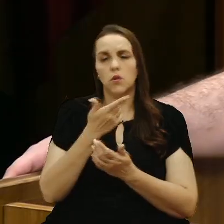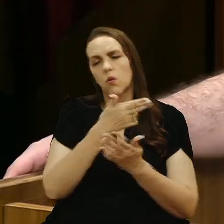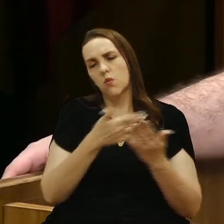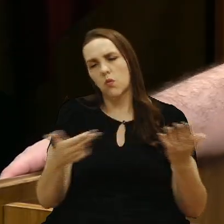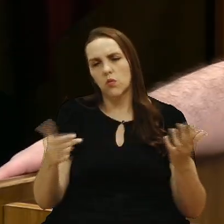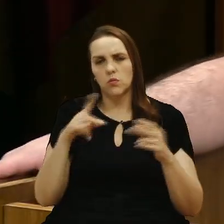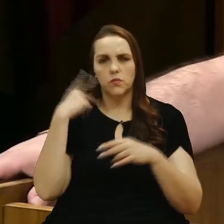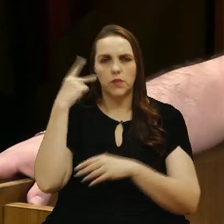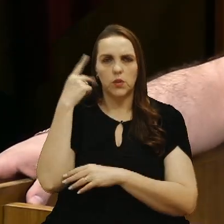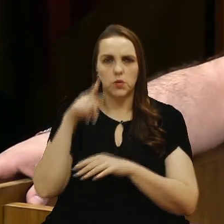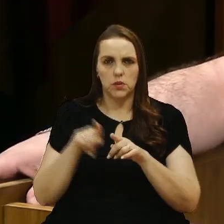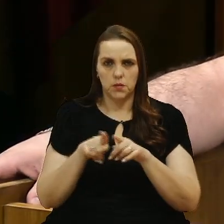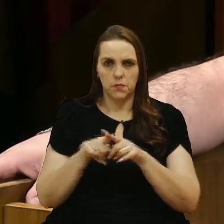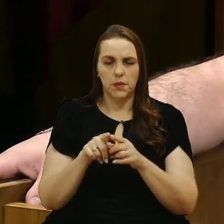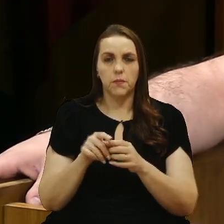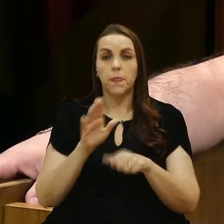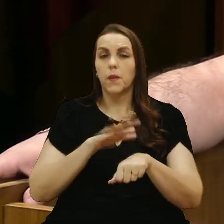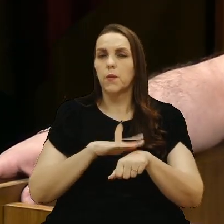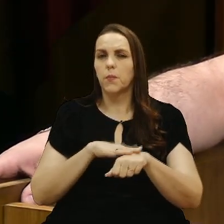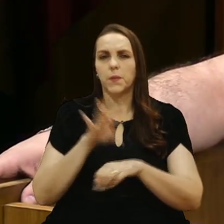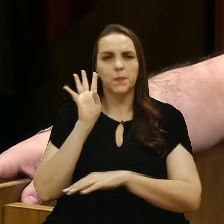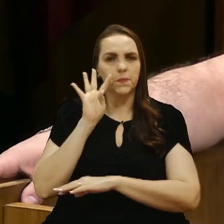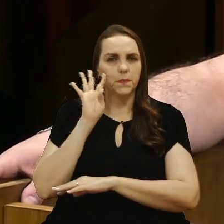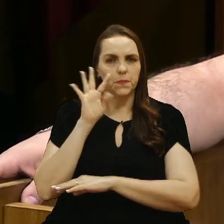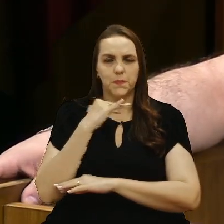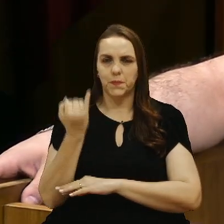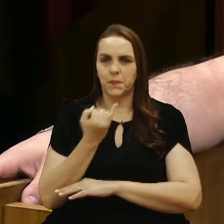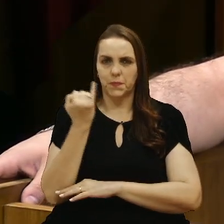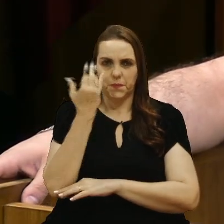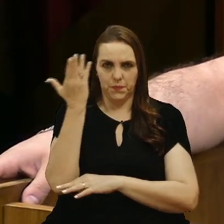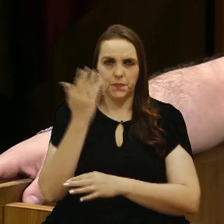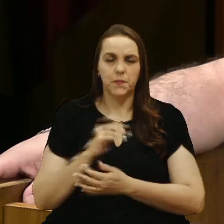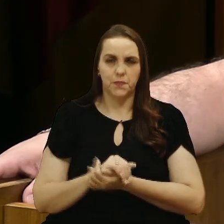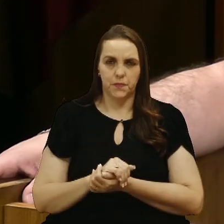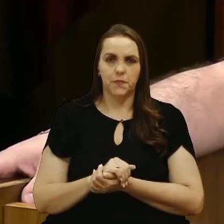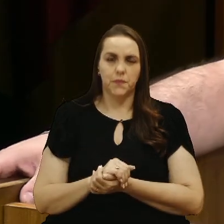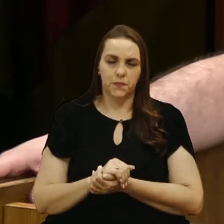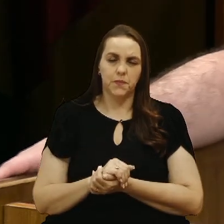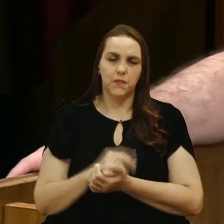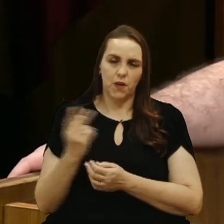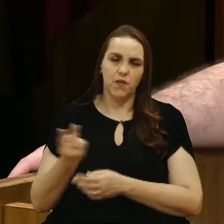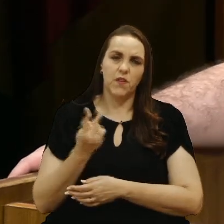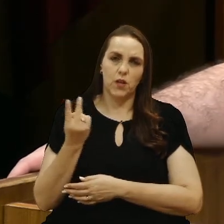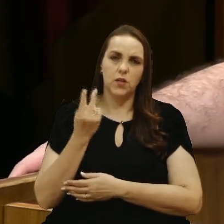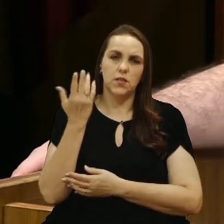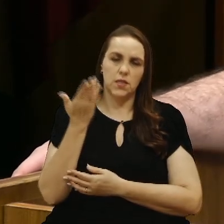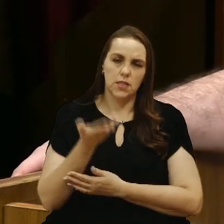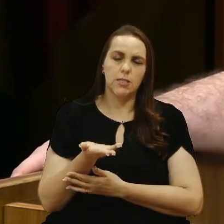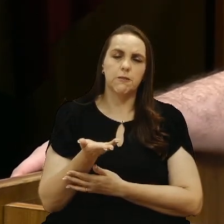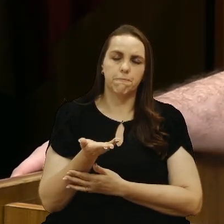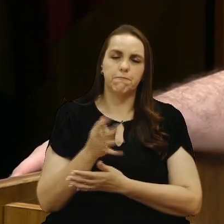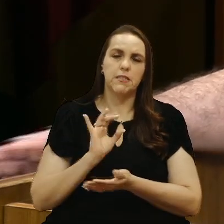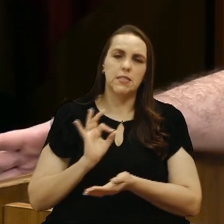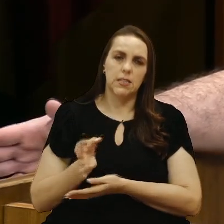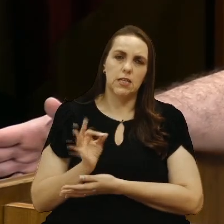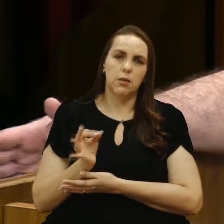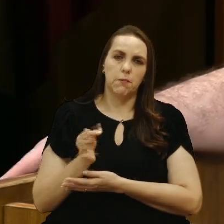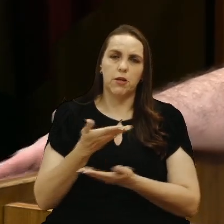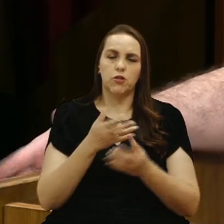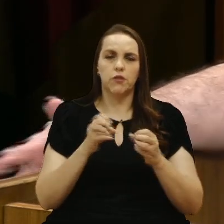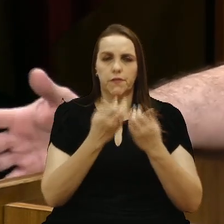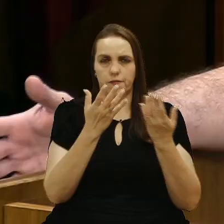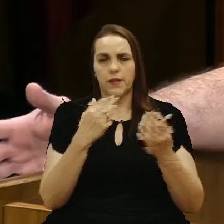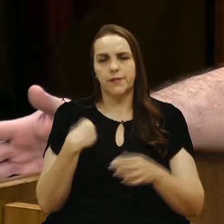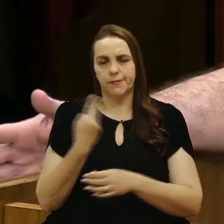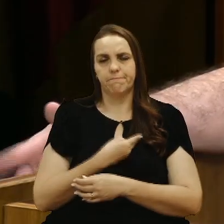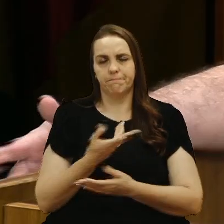vereadores mais. Então, foi um momento muito bacana e importante para valorizar exatamente essa questão da nossa